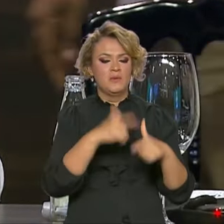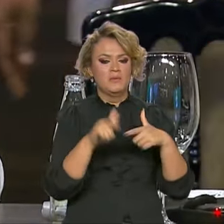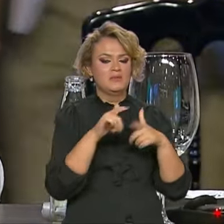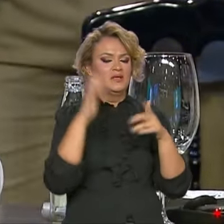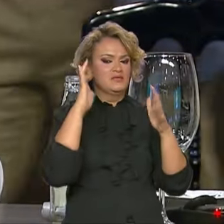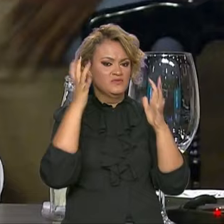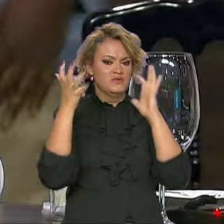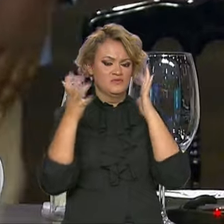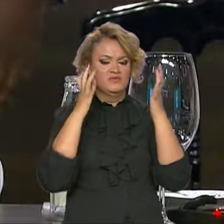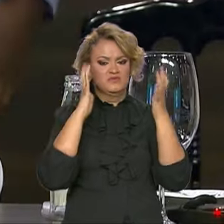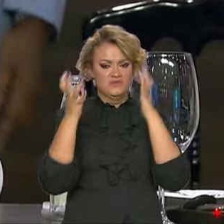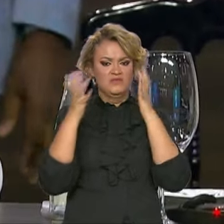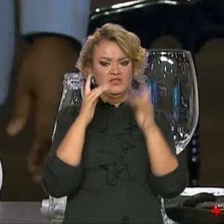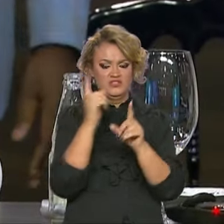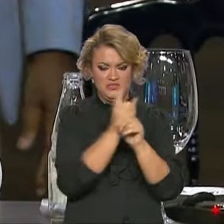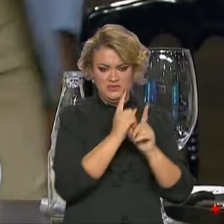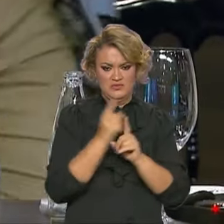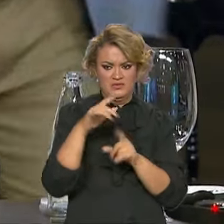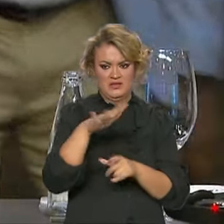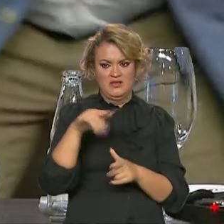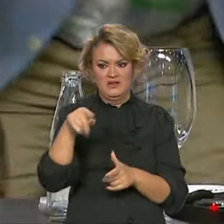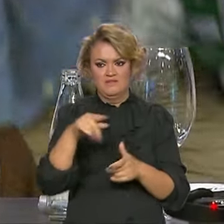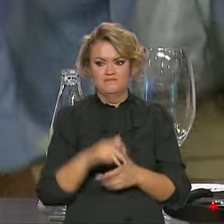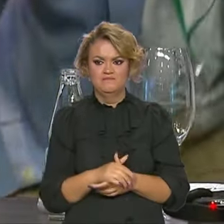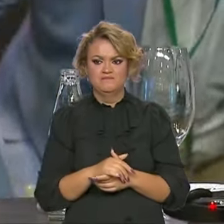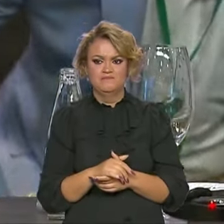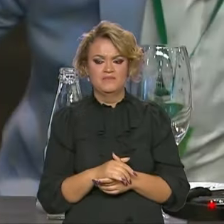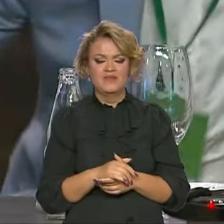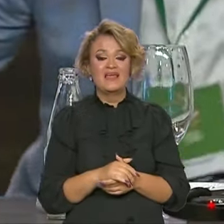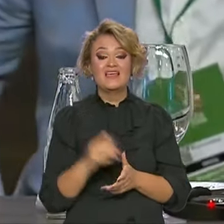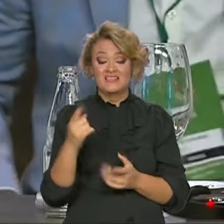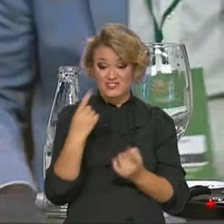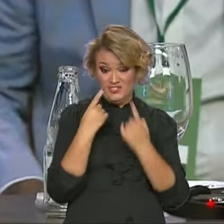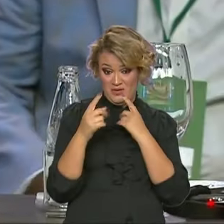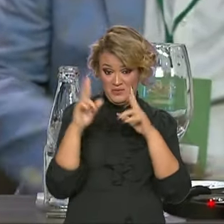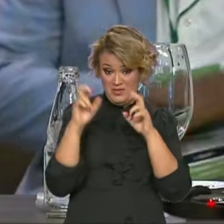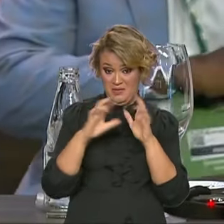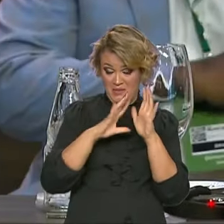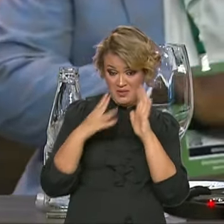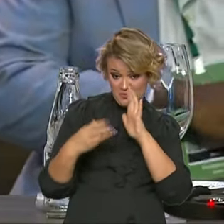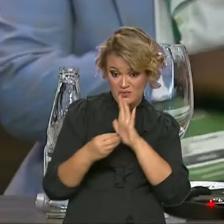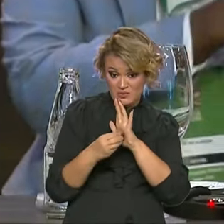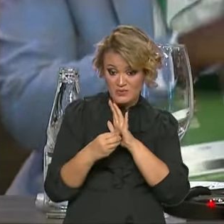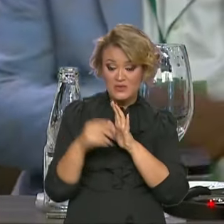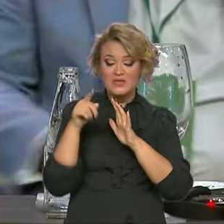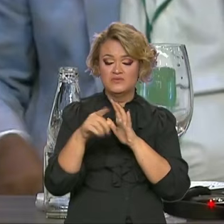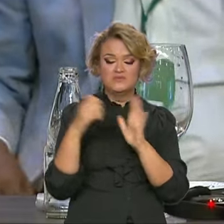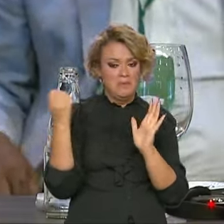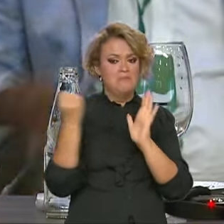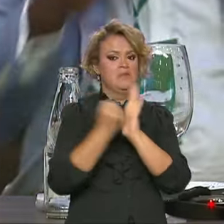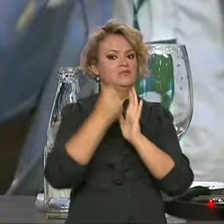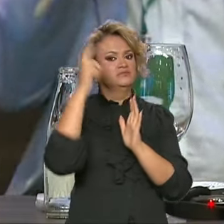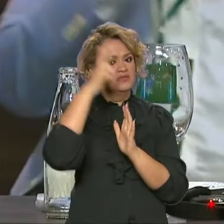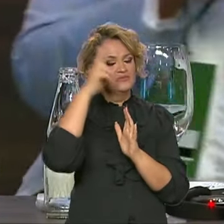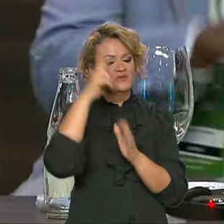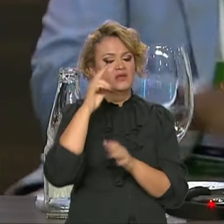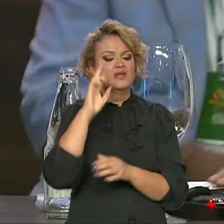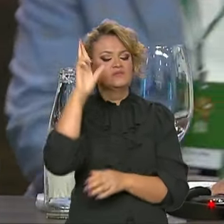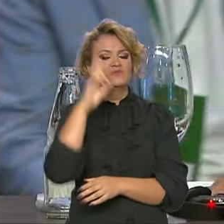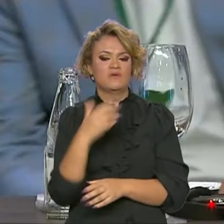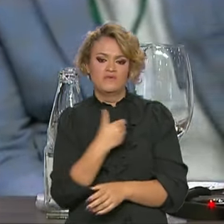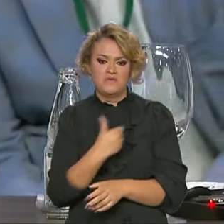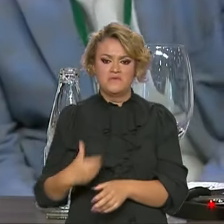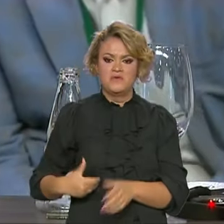problemas verificados na região. Os diálogos amazônicos são um evento histórico, coordenado pelo